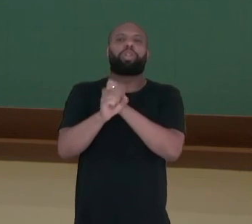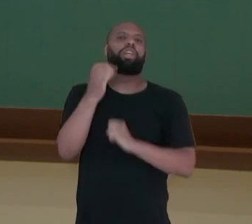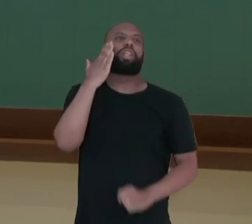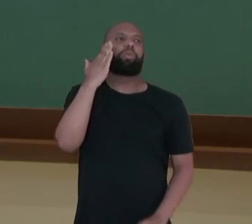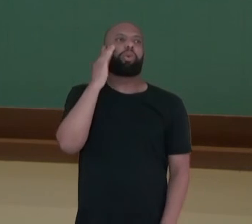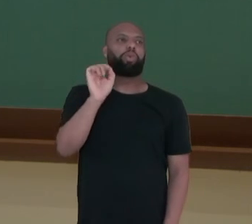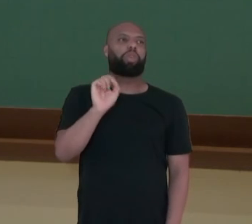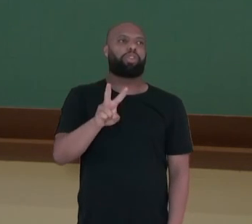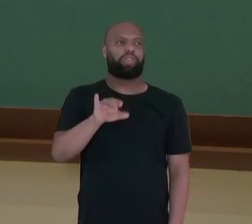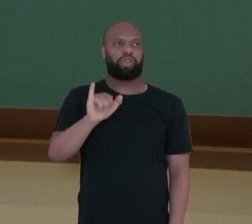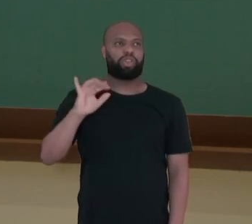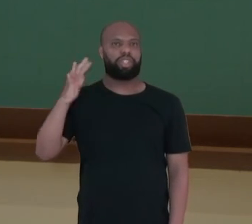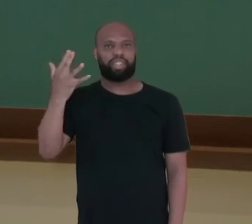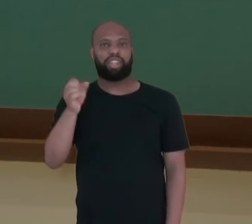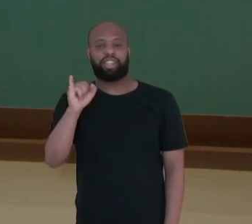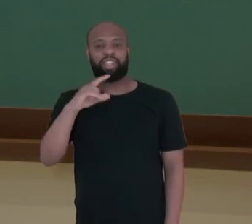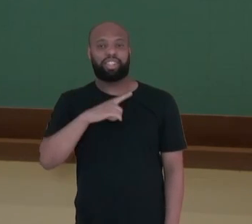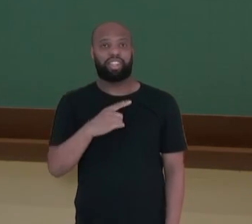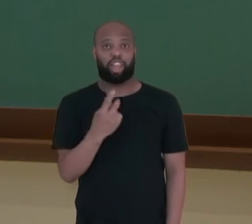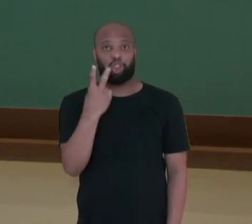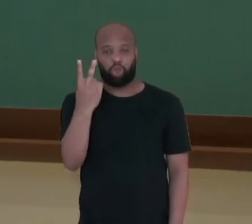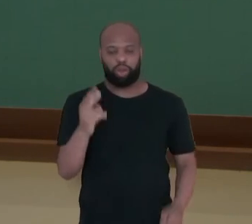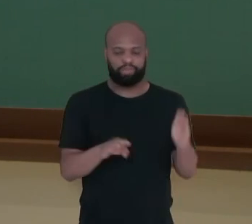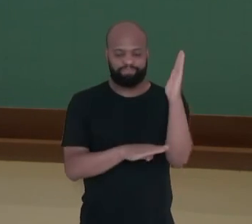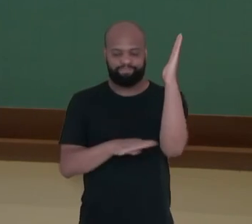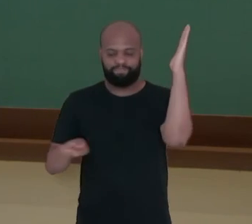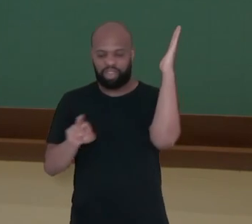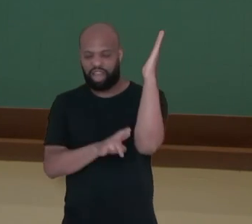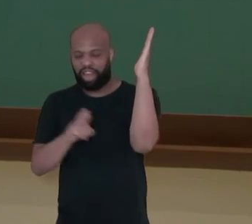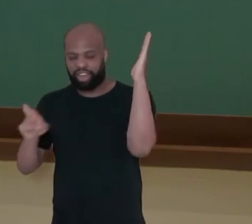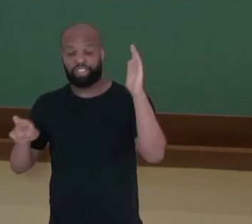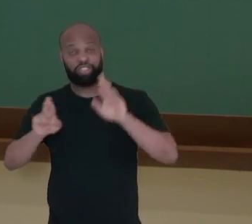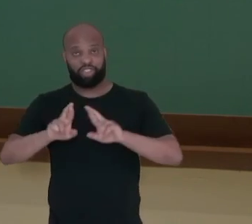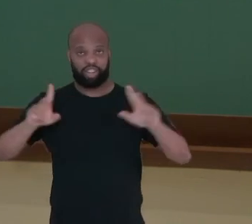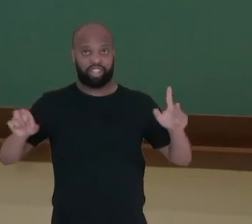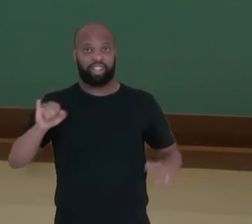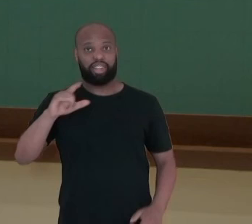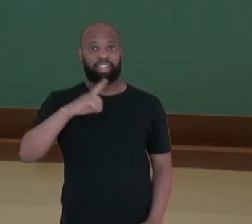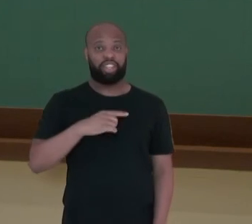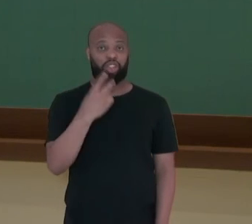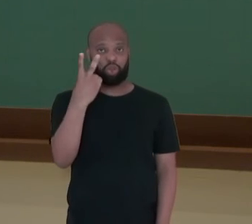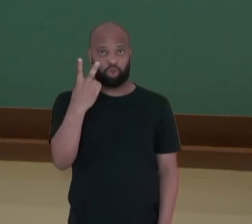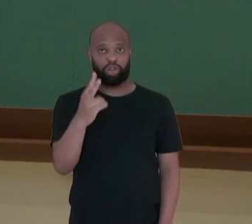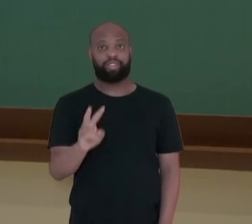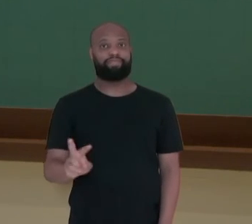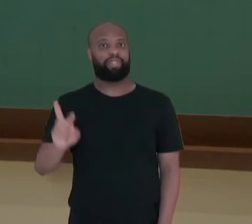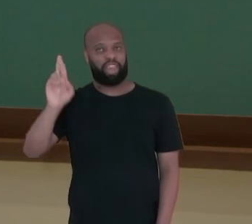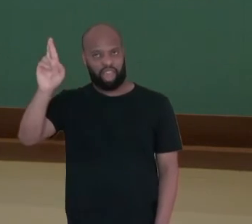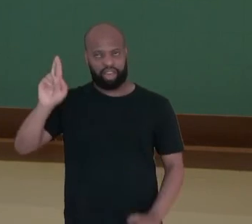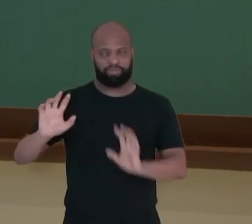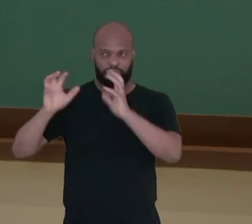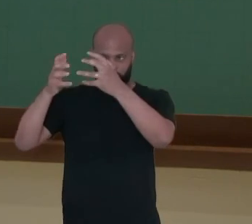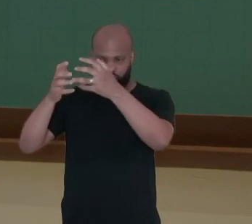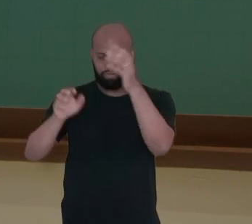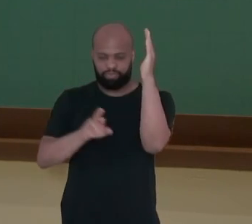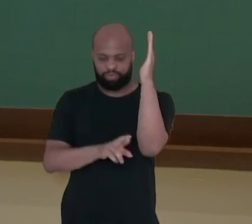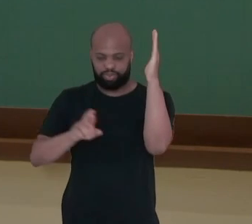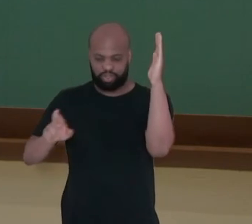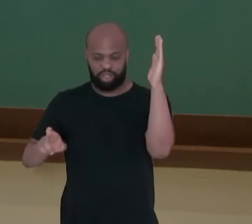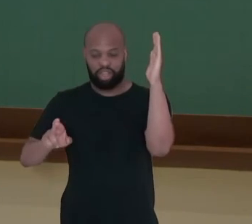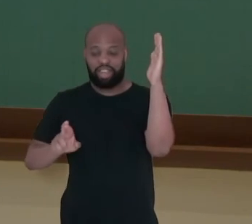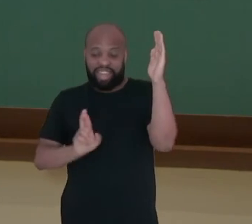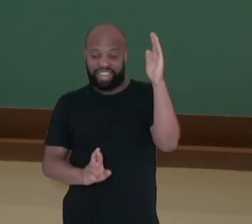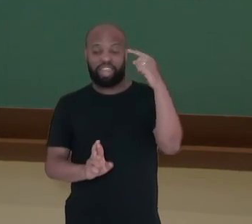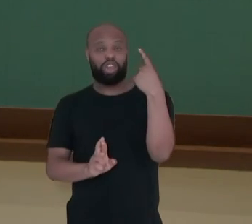saber se vai ter duas raízes reais e diferentes, duas raízes reais iguais ou